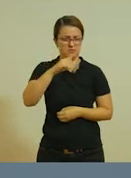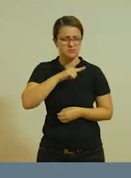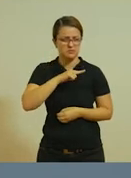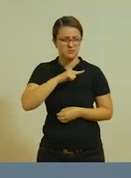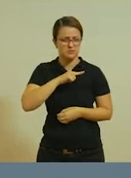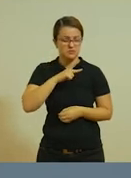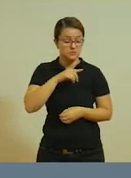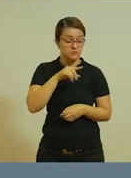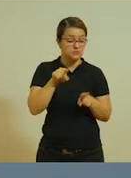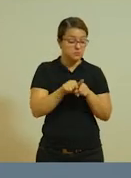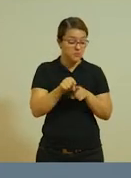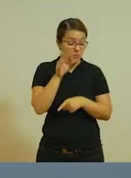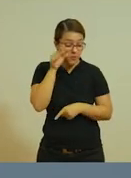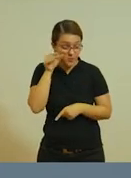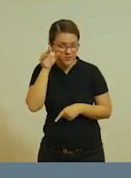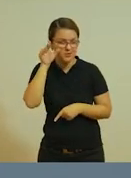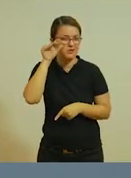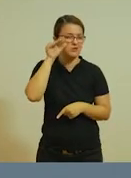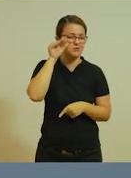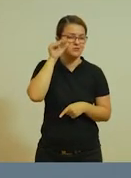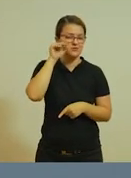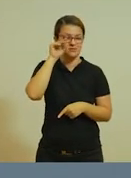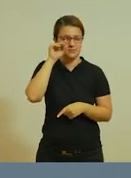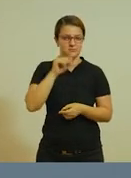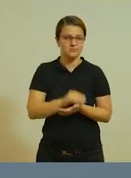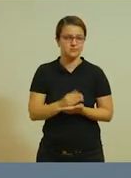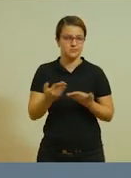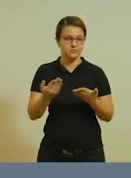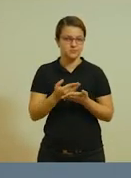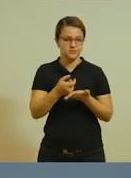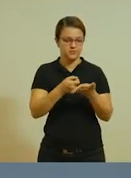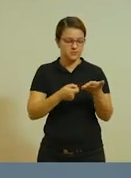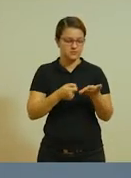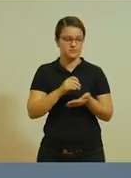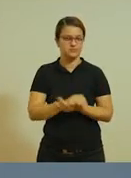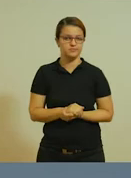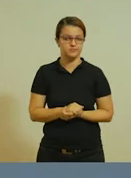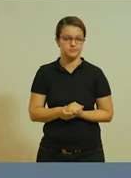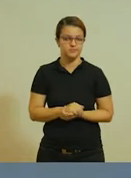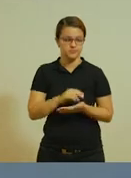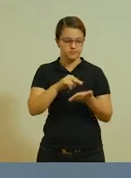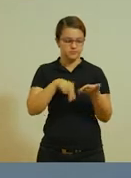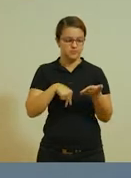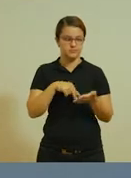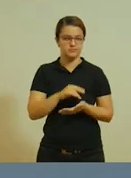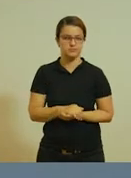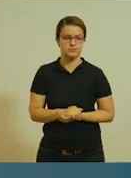texto e as curiosidades, tudo bem? Agora vamos à leitura do texto.